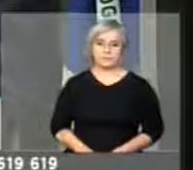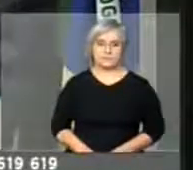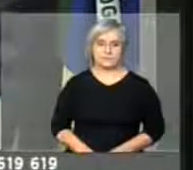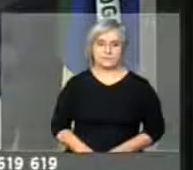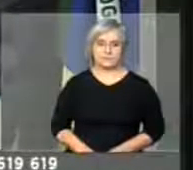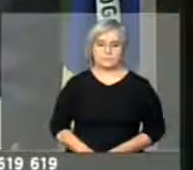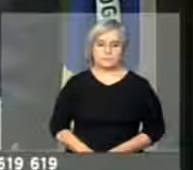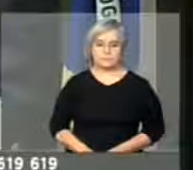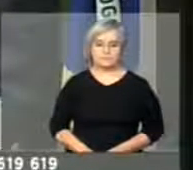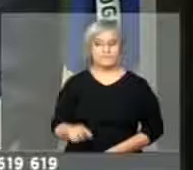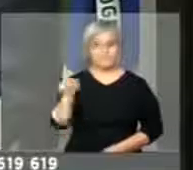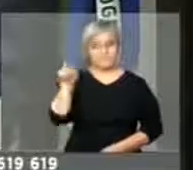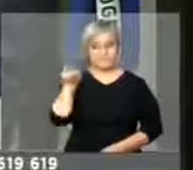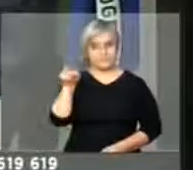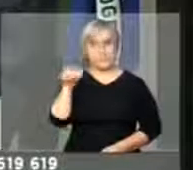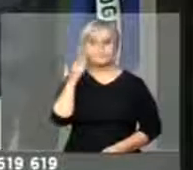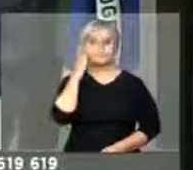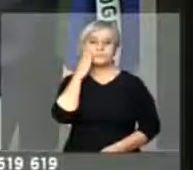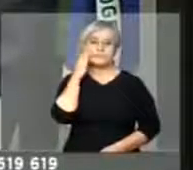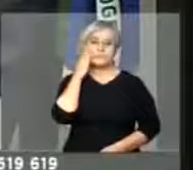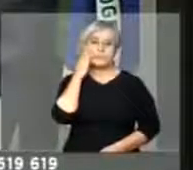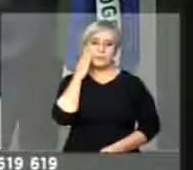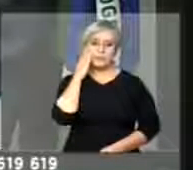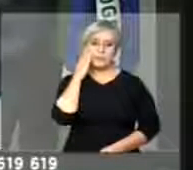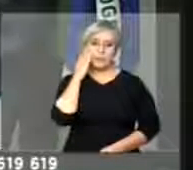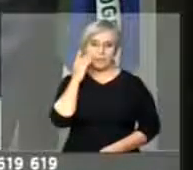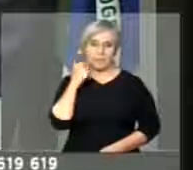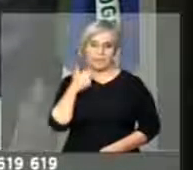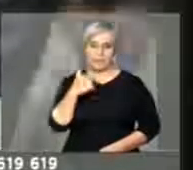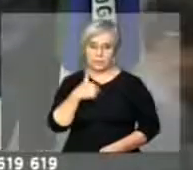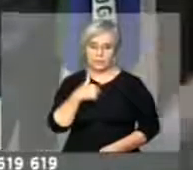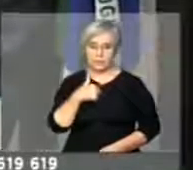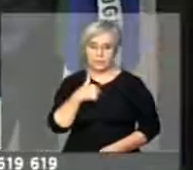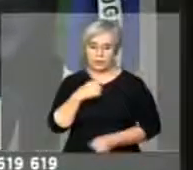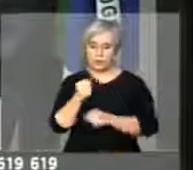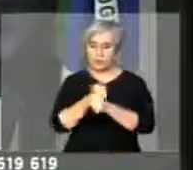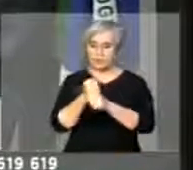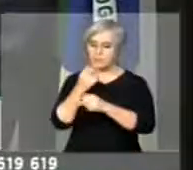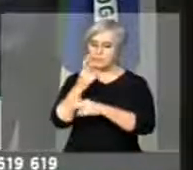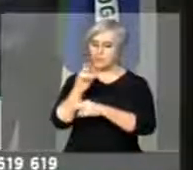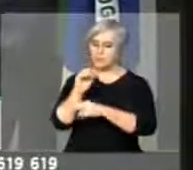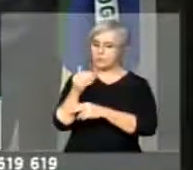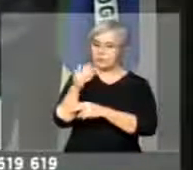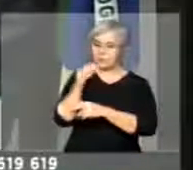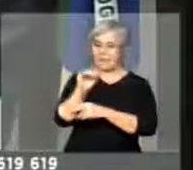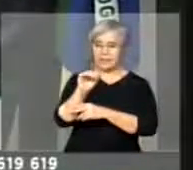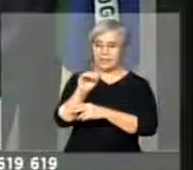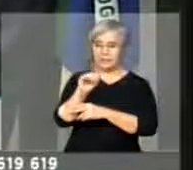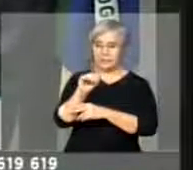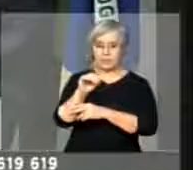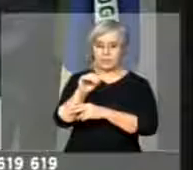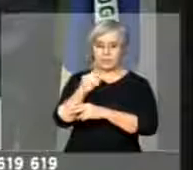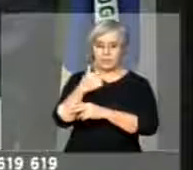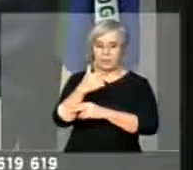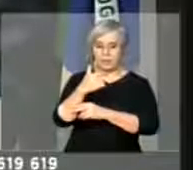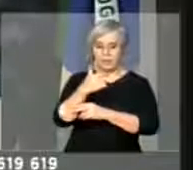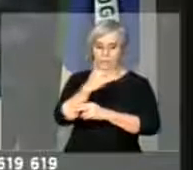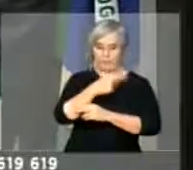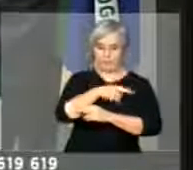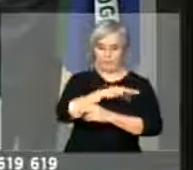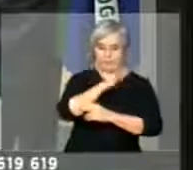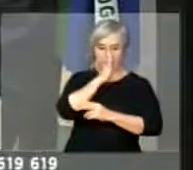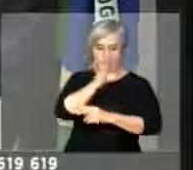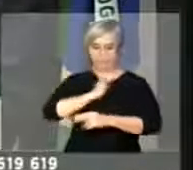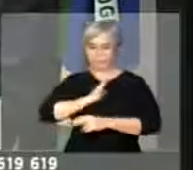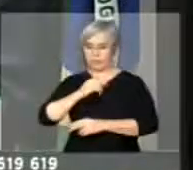Ele sabe que eu fui vítima do PT em 2010, naquela ação